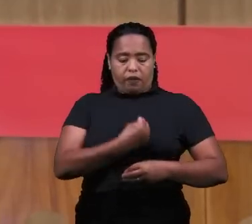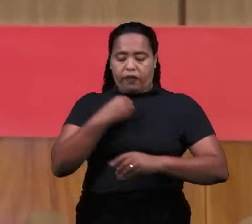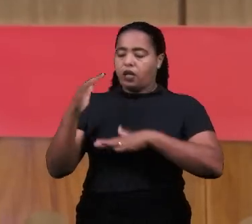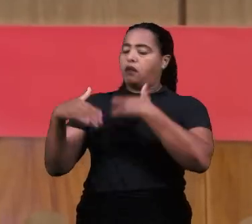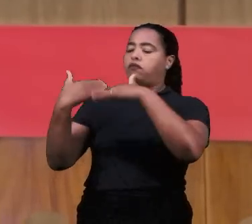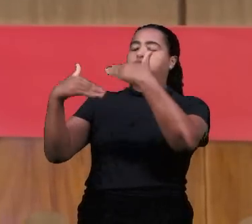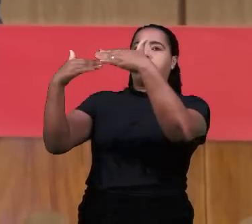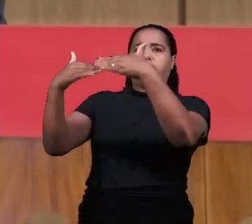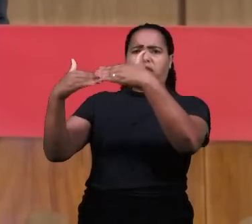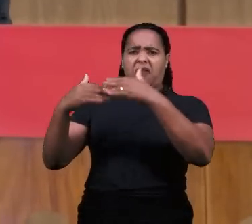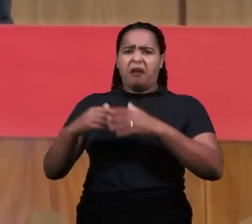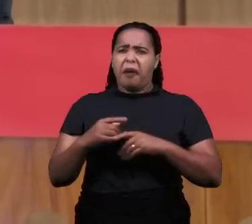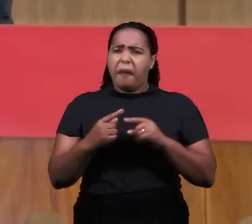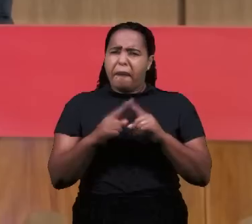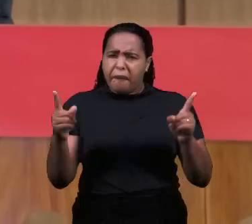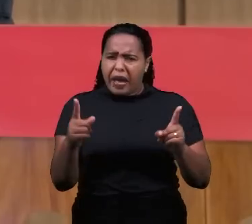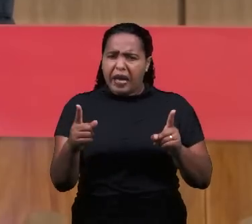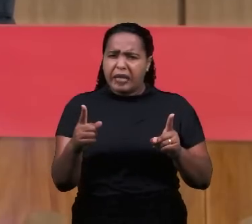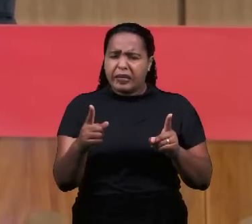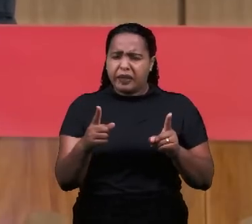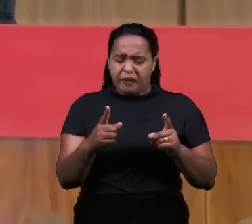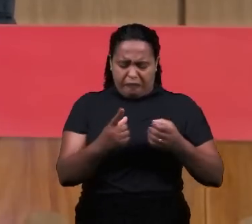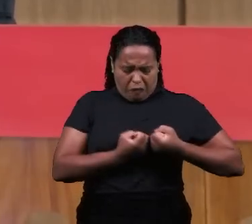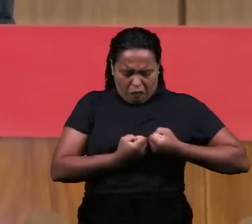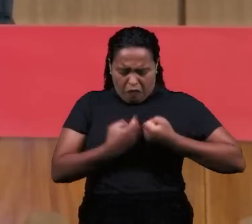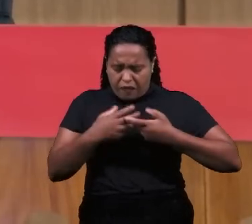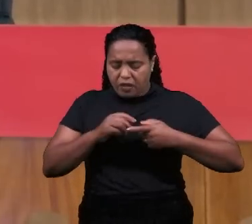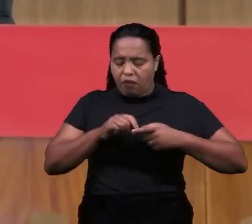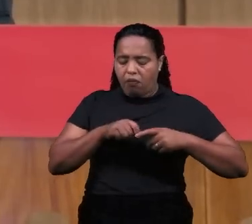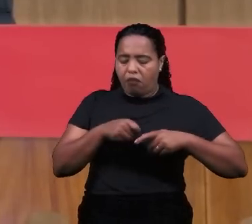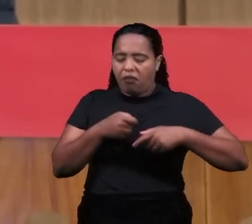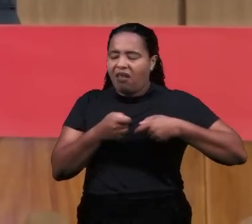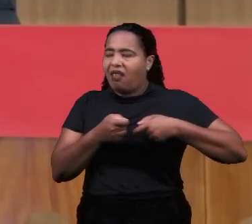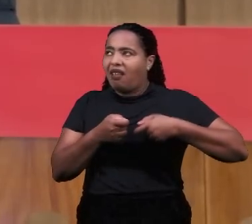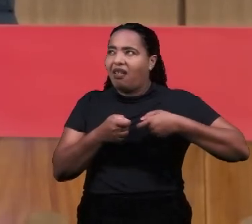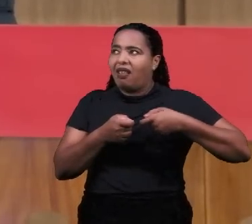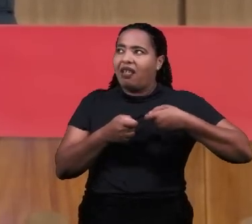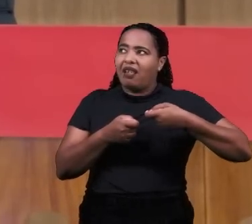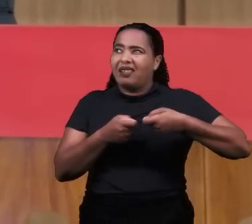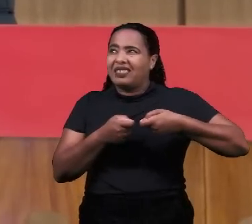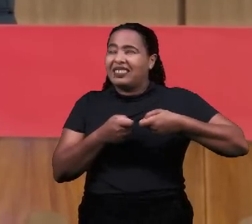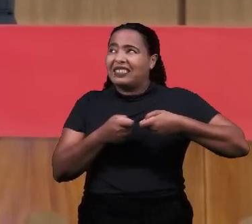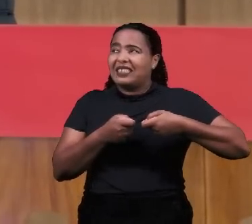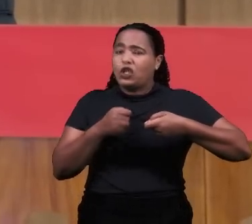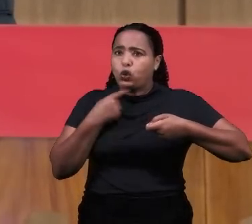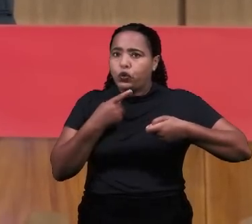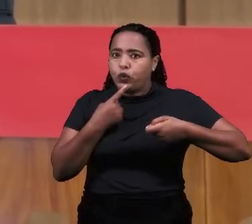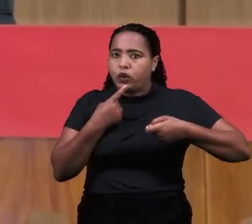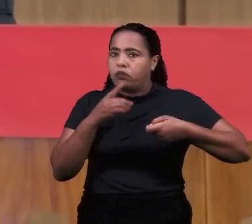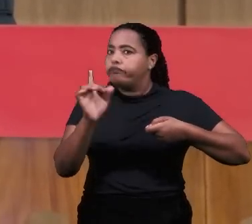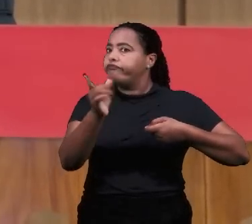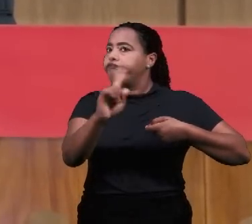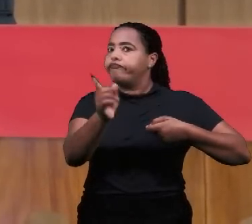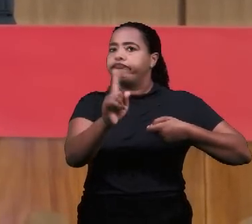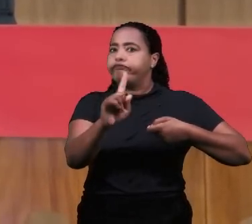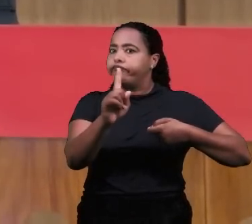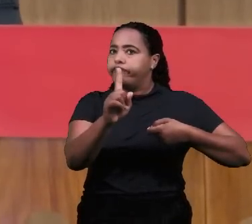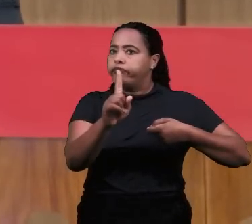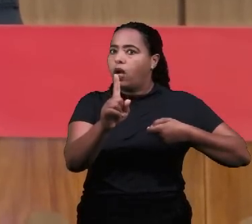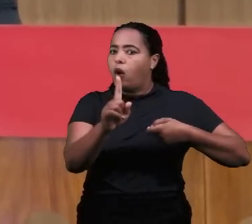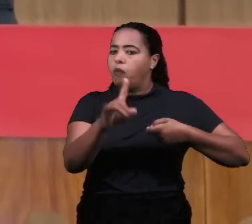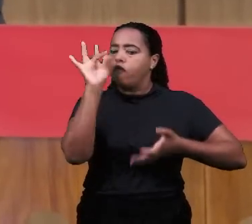meras palavras, mas nós já vimos no texto anterior, do íntimo do coração, cada